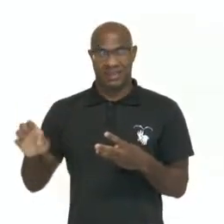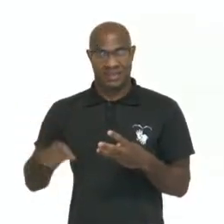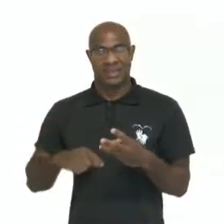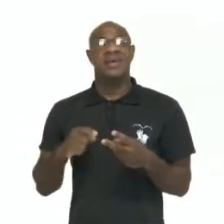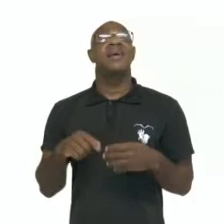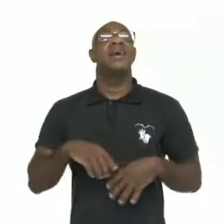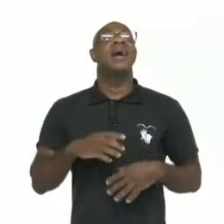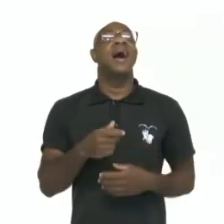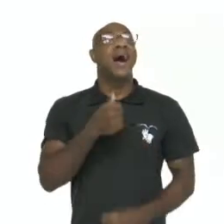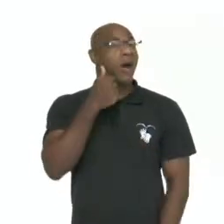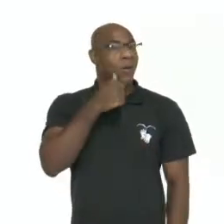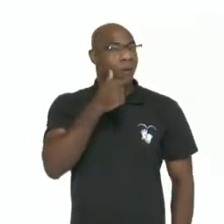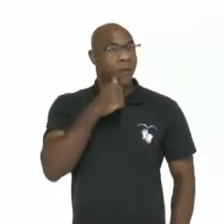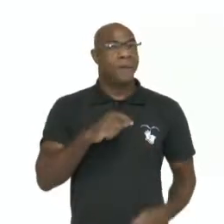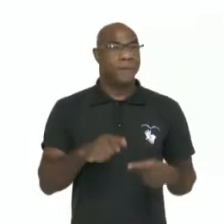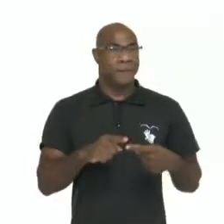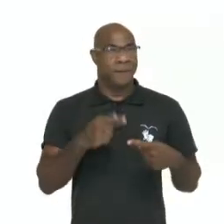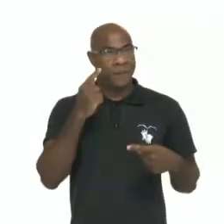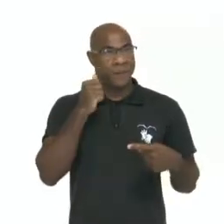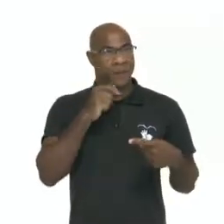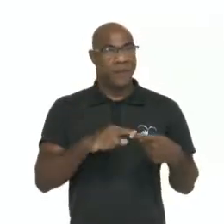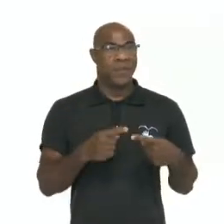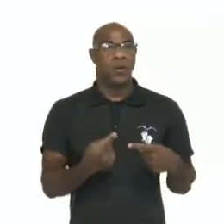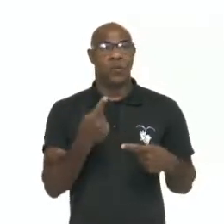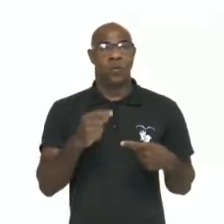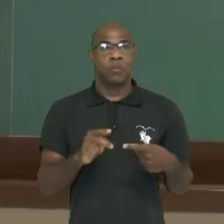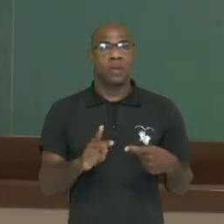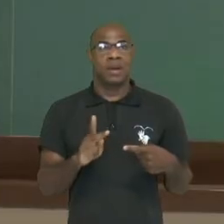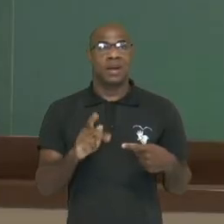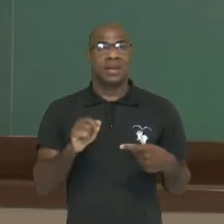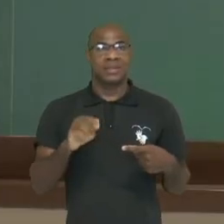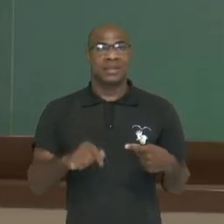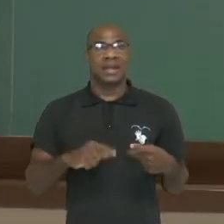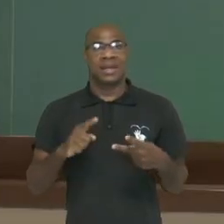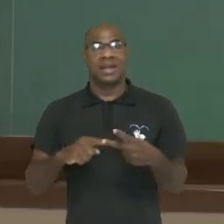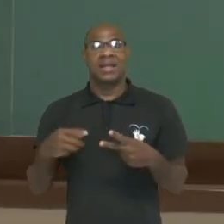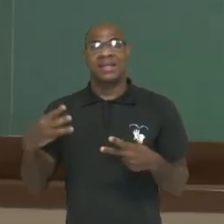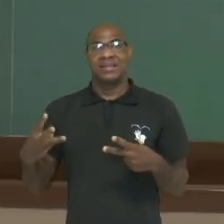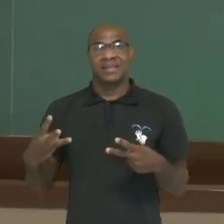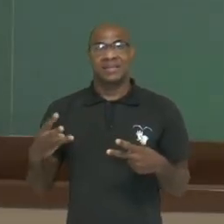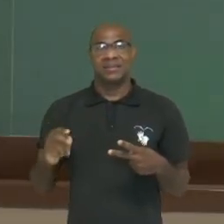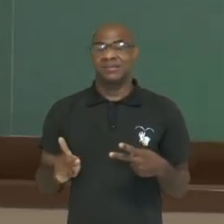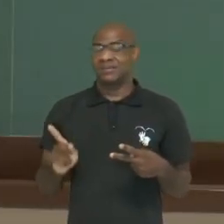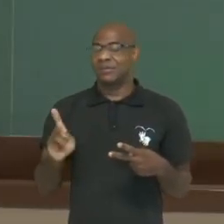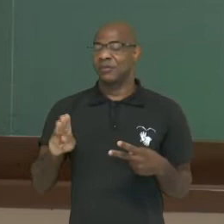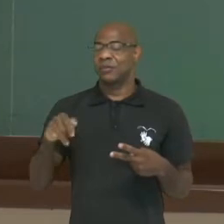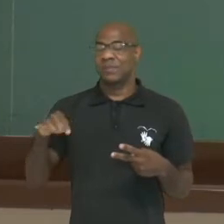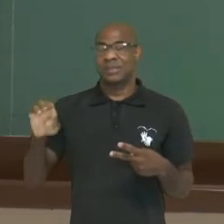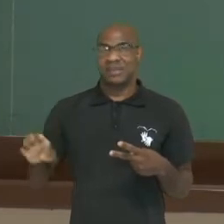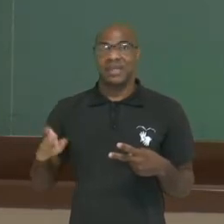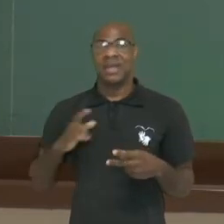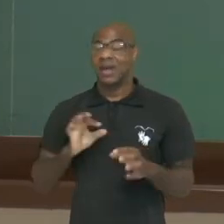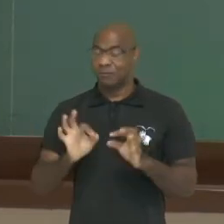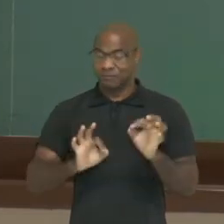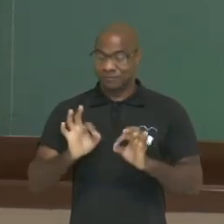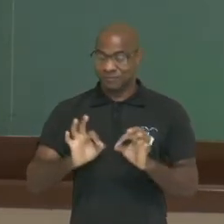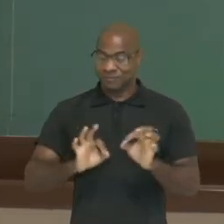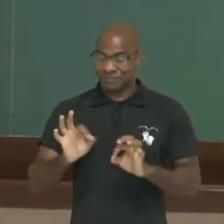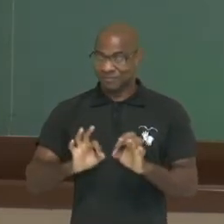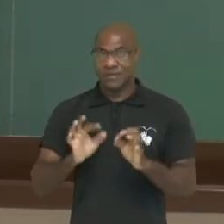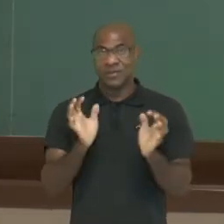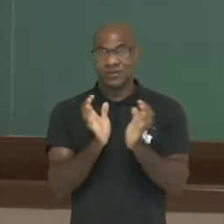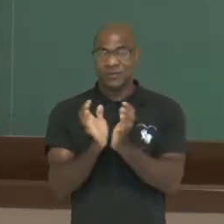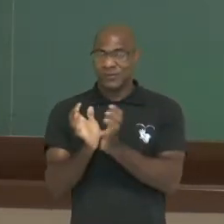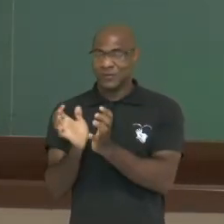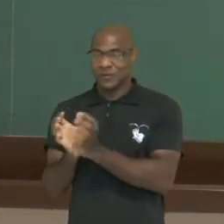4 masculinas, uma de Kata e 3 de Kumite. Então essa é a forma como se organizam as categorias